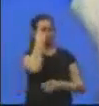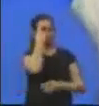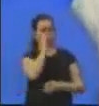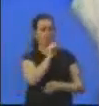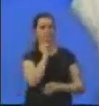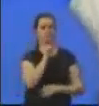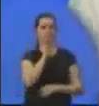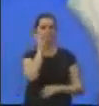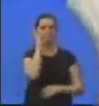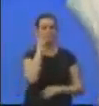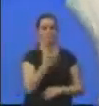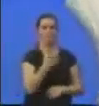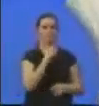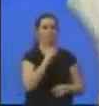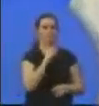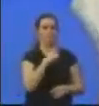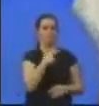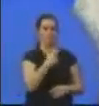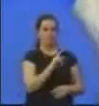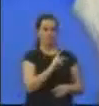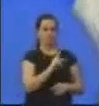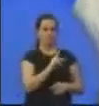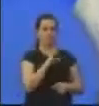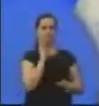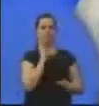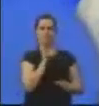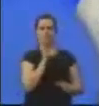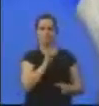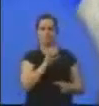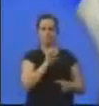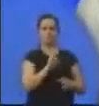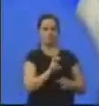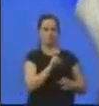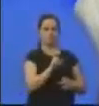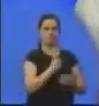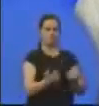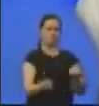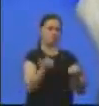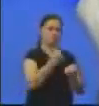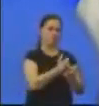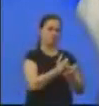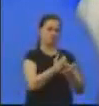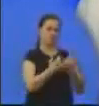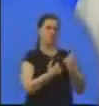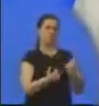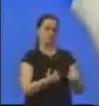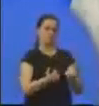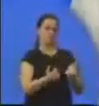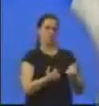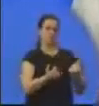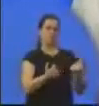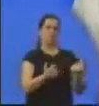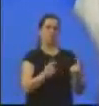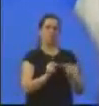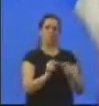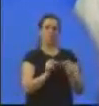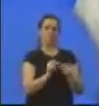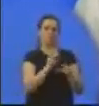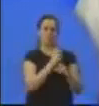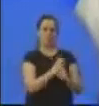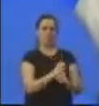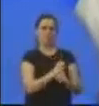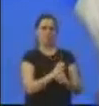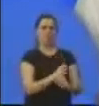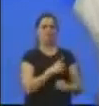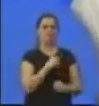acontecer aqui? Eu vou colocar, como tem um 5 no lugar do 1, que está sobre x, o que vai acontecer é que